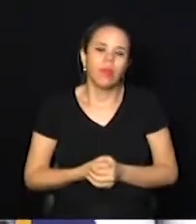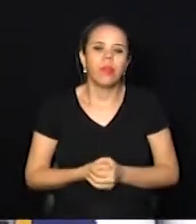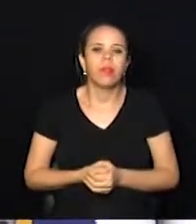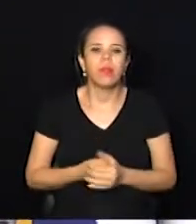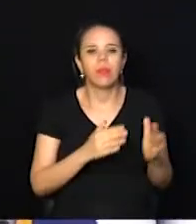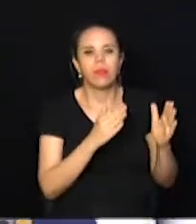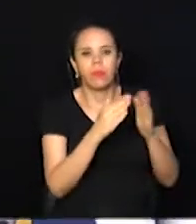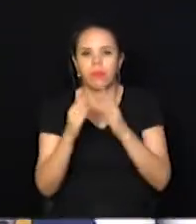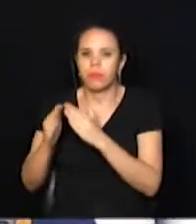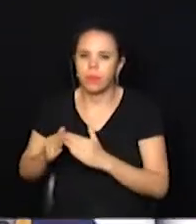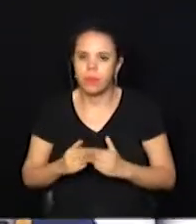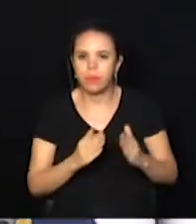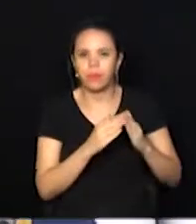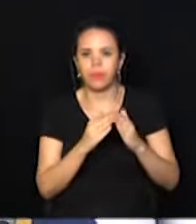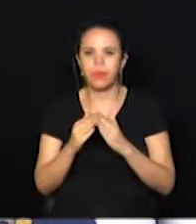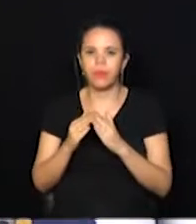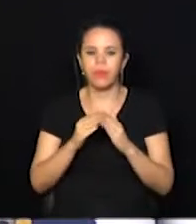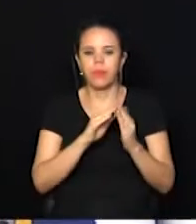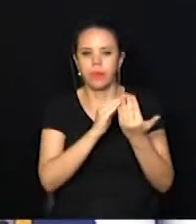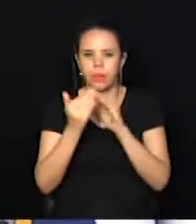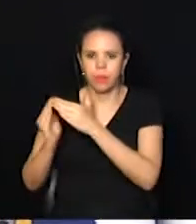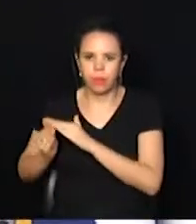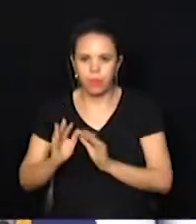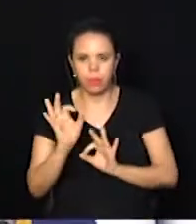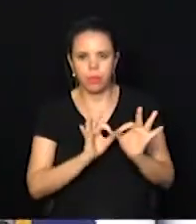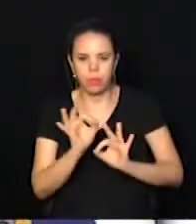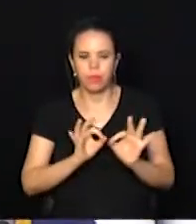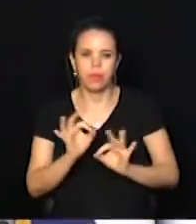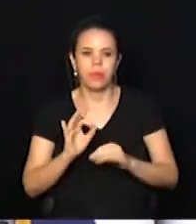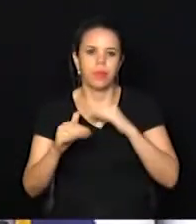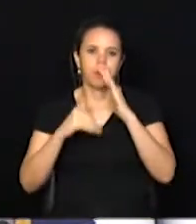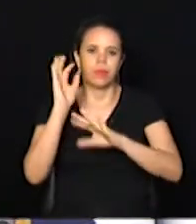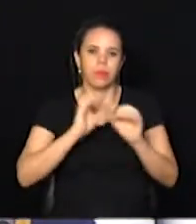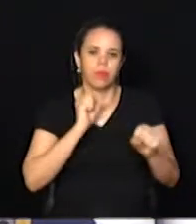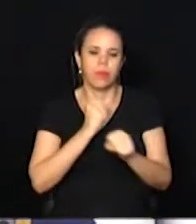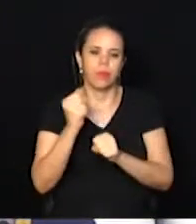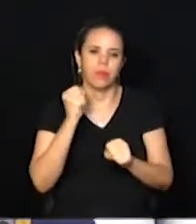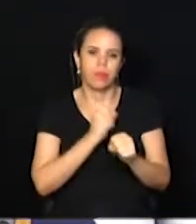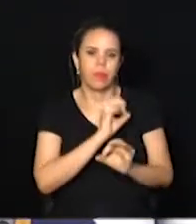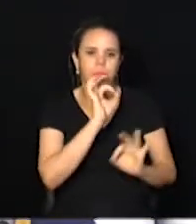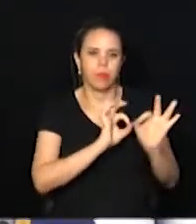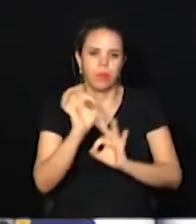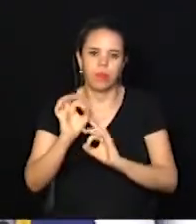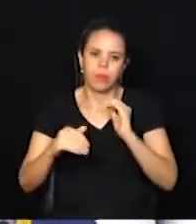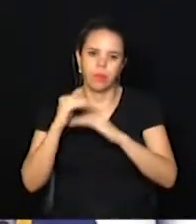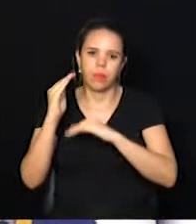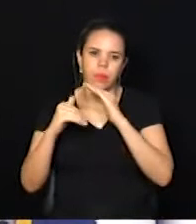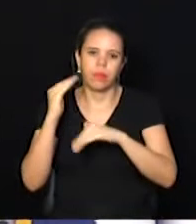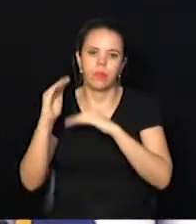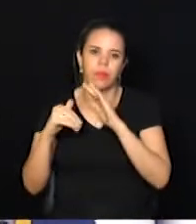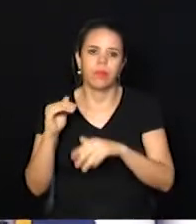moradia, urbanização de favela, e foi construindo, e foi construindo. E essa